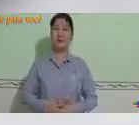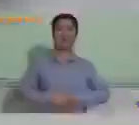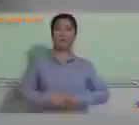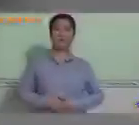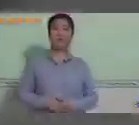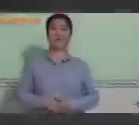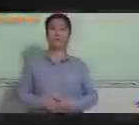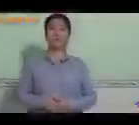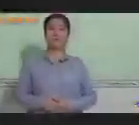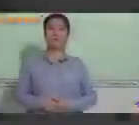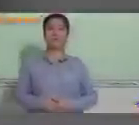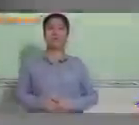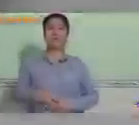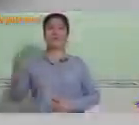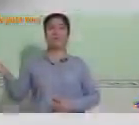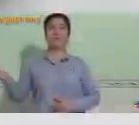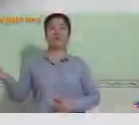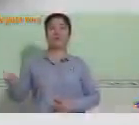fora.